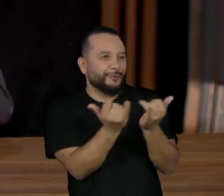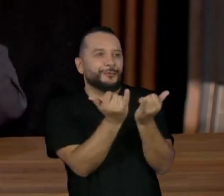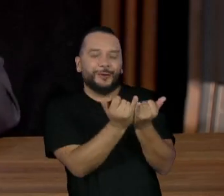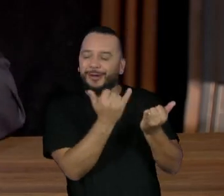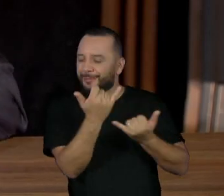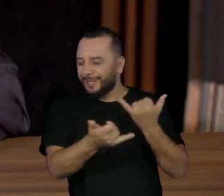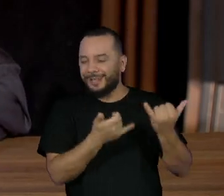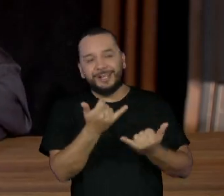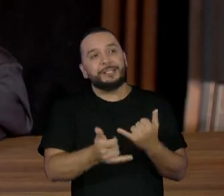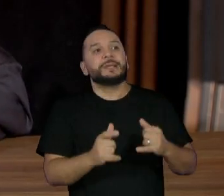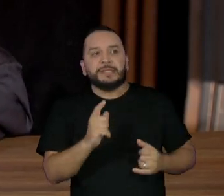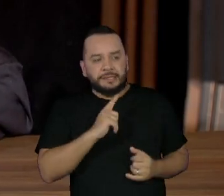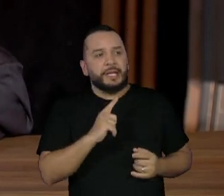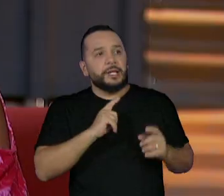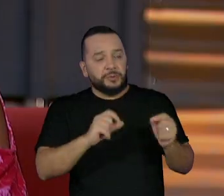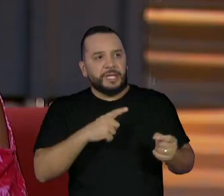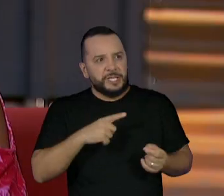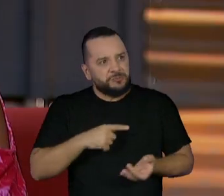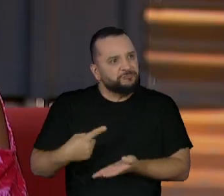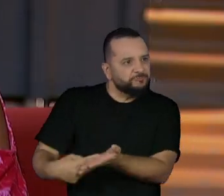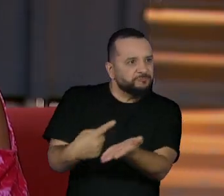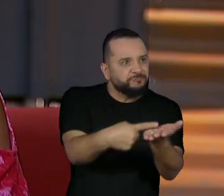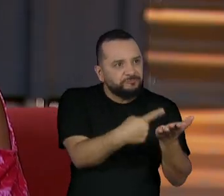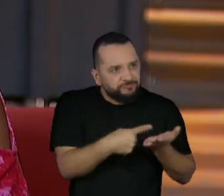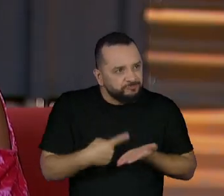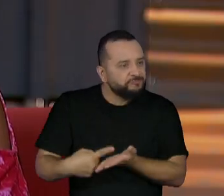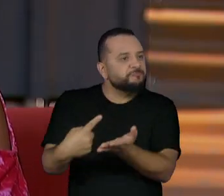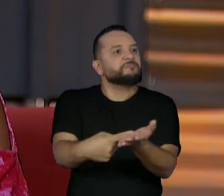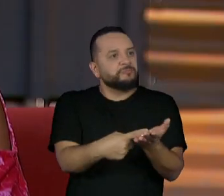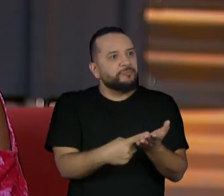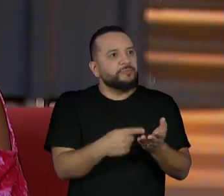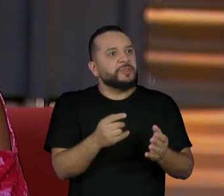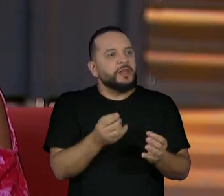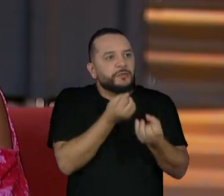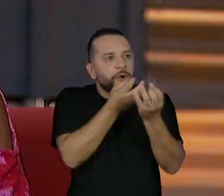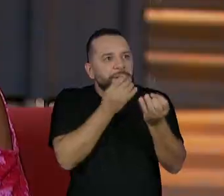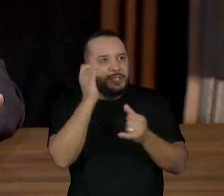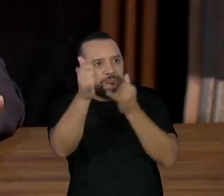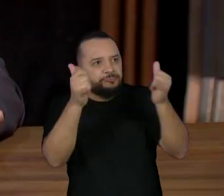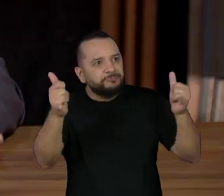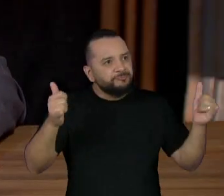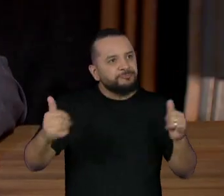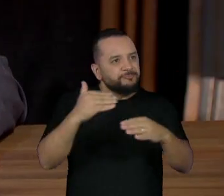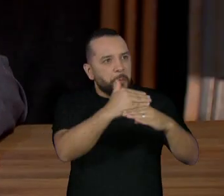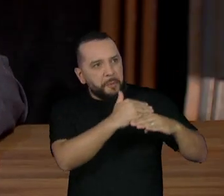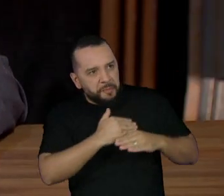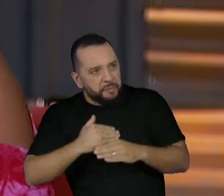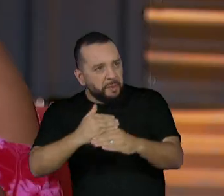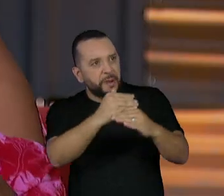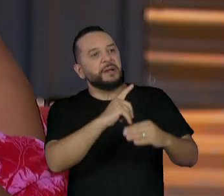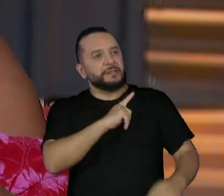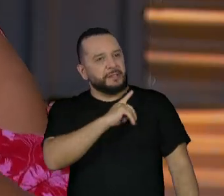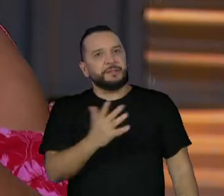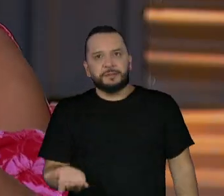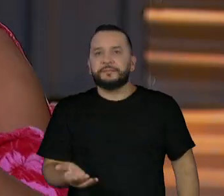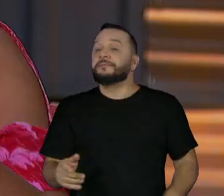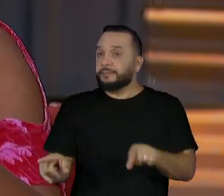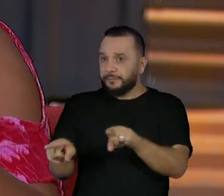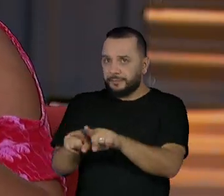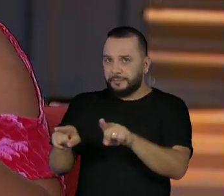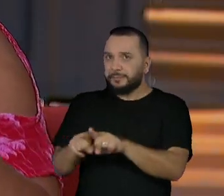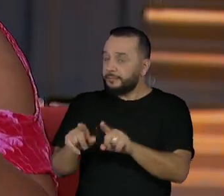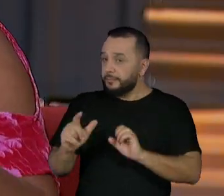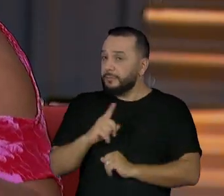aí o engajamento. Tem. Né? Todo mundo está na mesma. Sim. Não é? E tem essa coisa, né? O